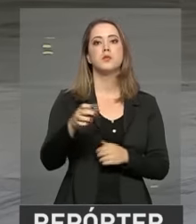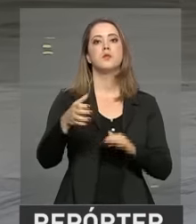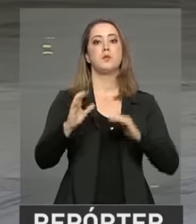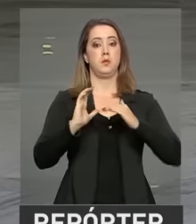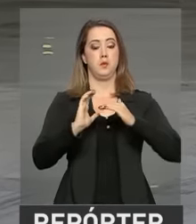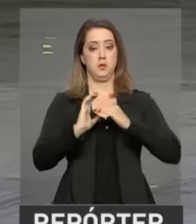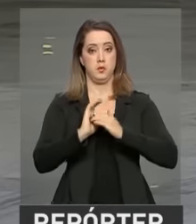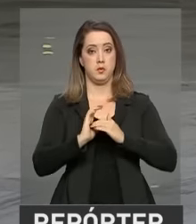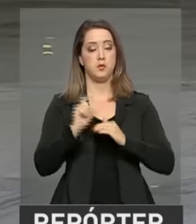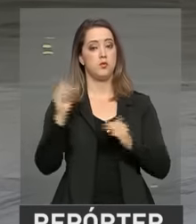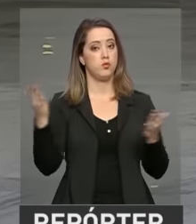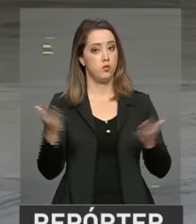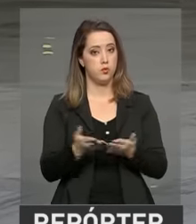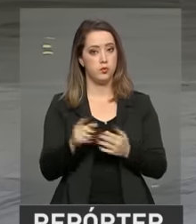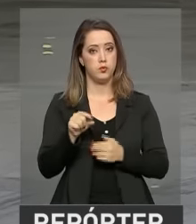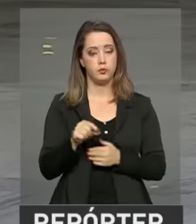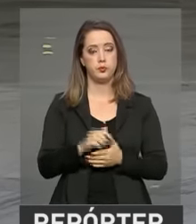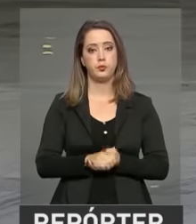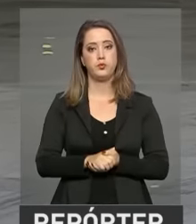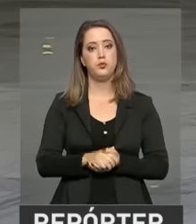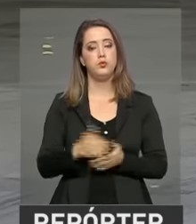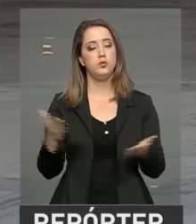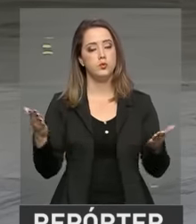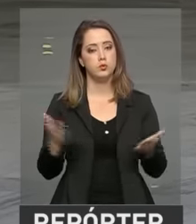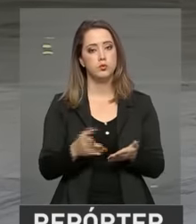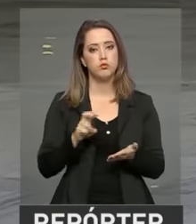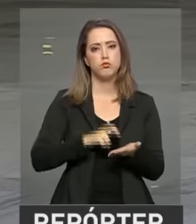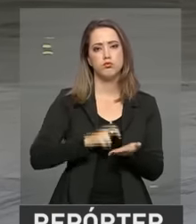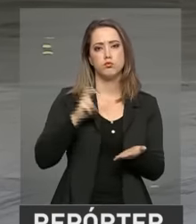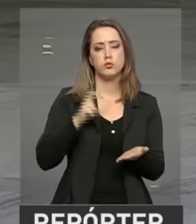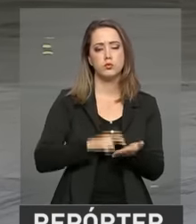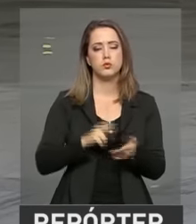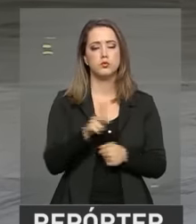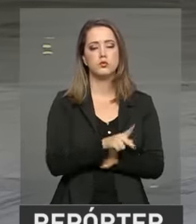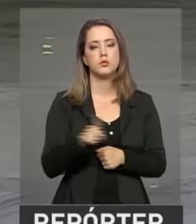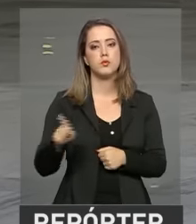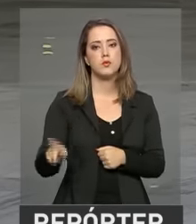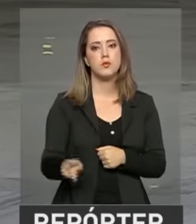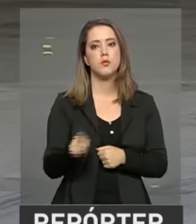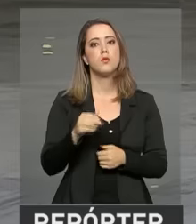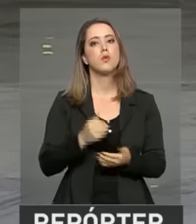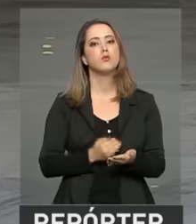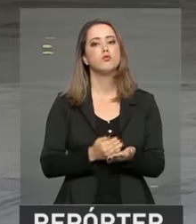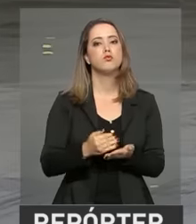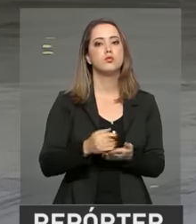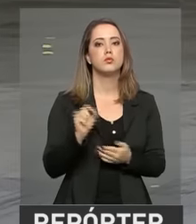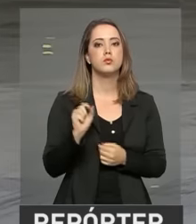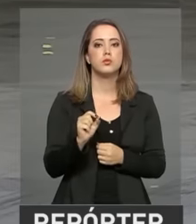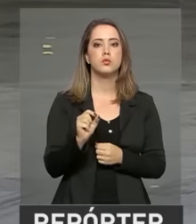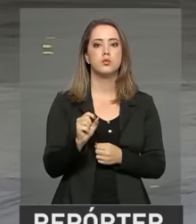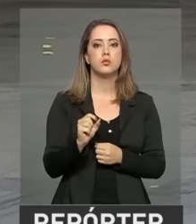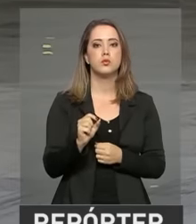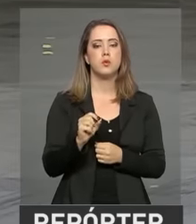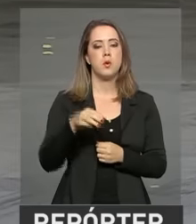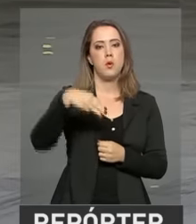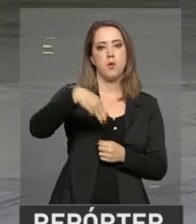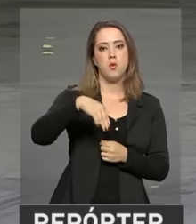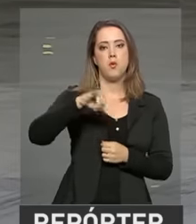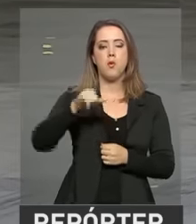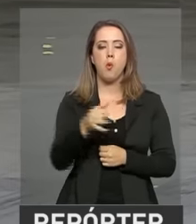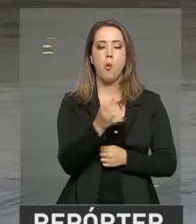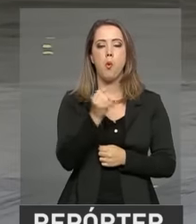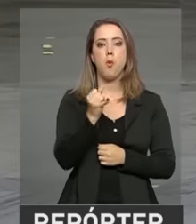deve ocorrer ainda hoje já pela manhã o presidente interino Michel Temer participou no Ministério da Justiça de um